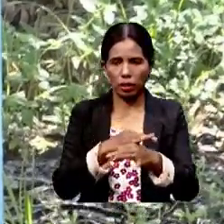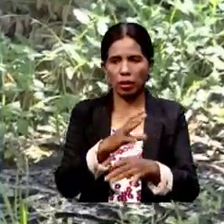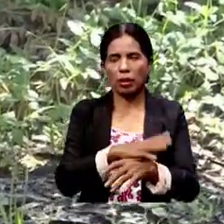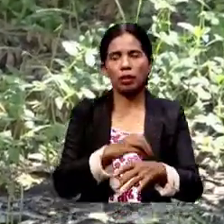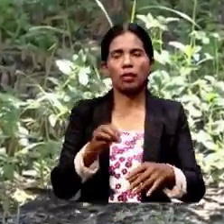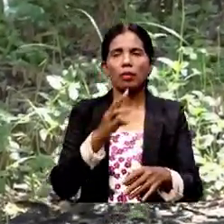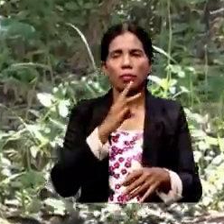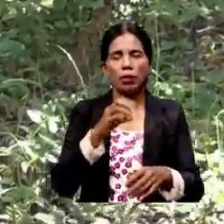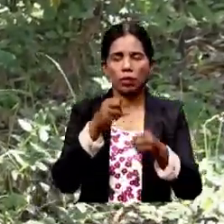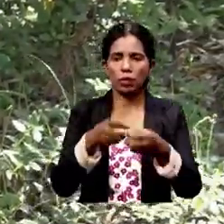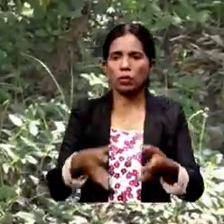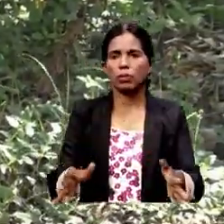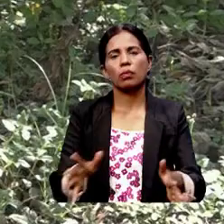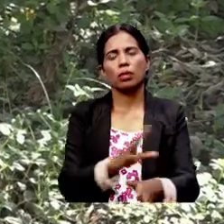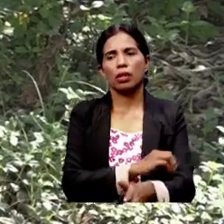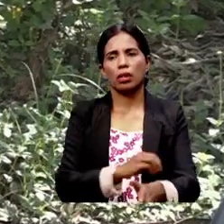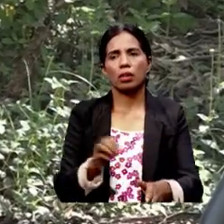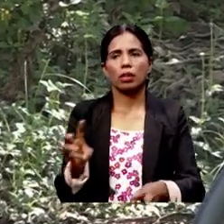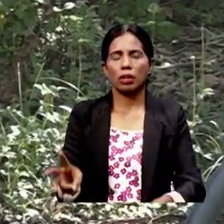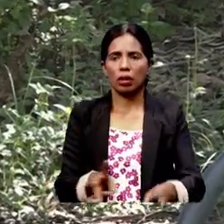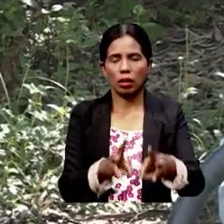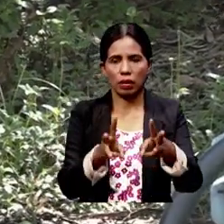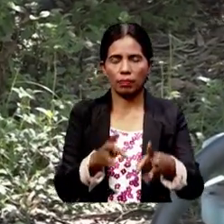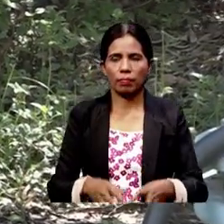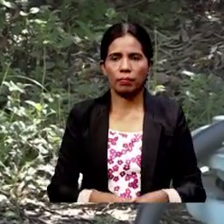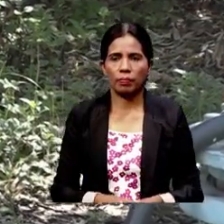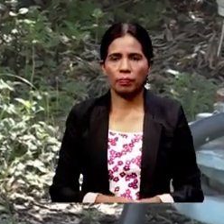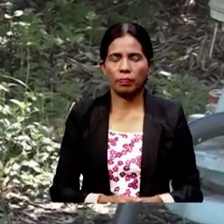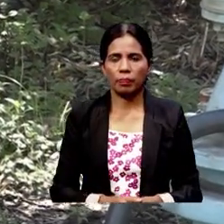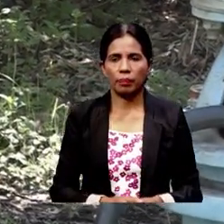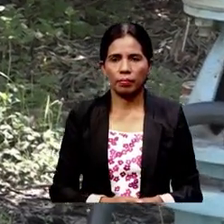no B-Balo Sulin, estraga de e redalam público. Lamberto da Silva, Ziemen.